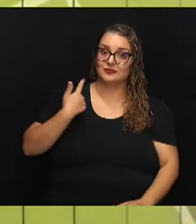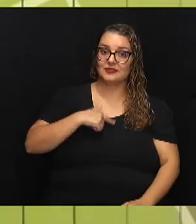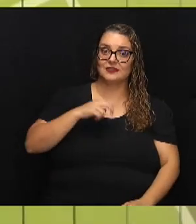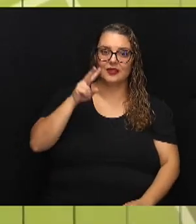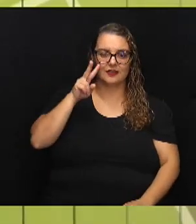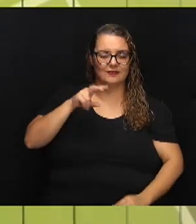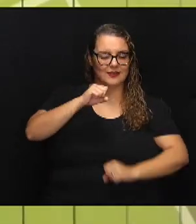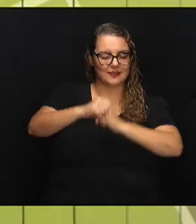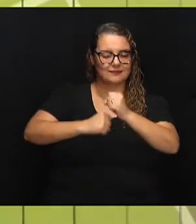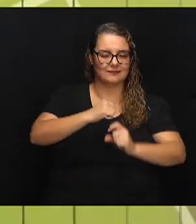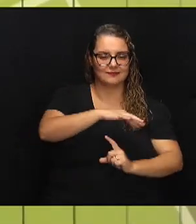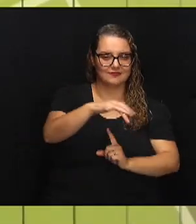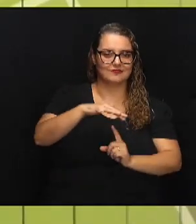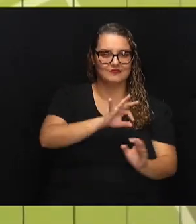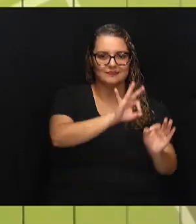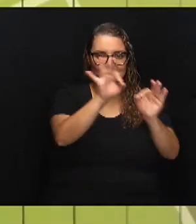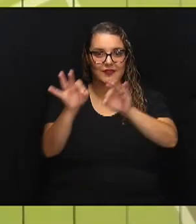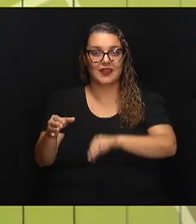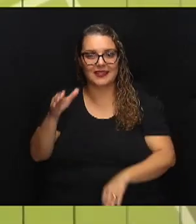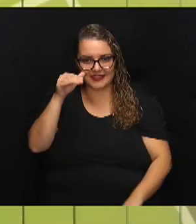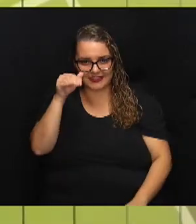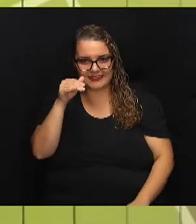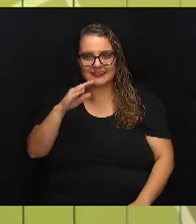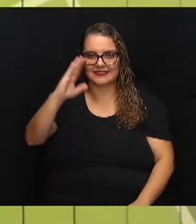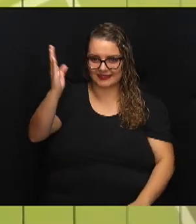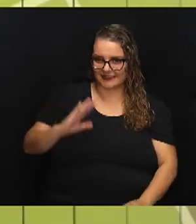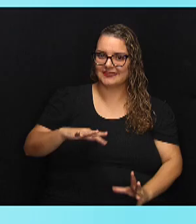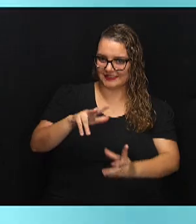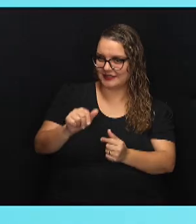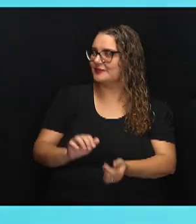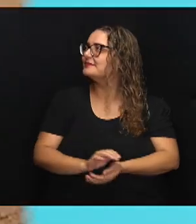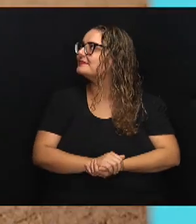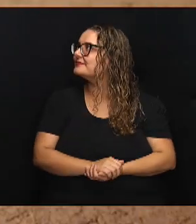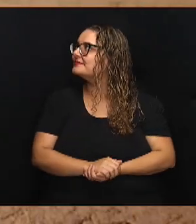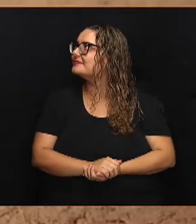daquele giro ambiental pelas curiosidades do Brasil e do mundo.